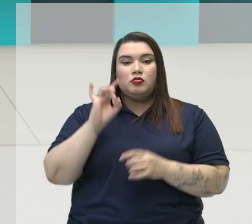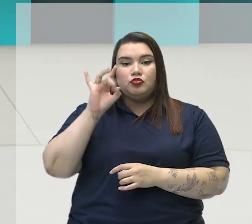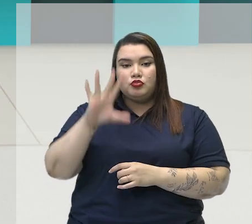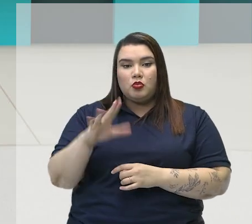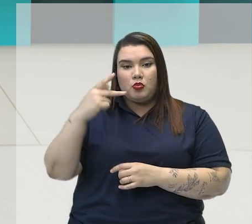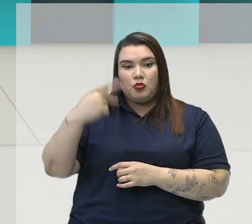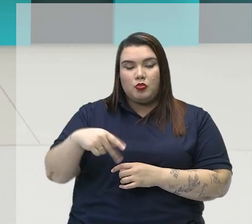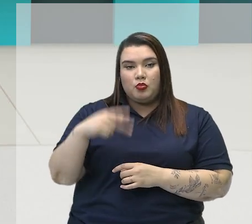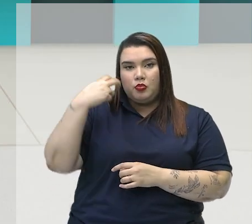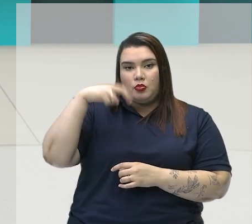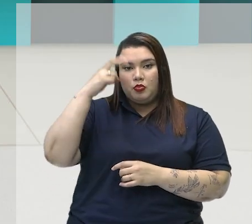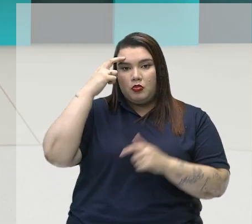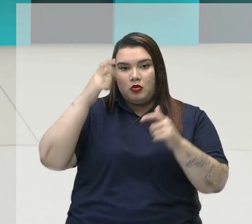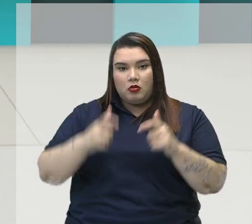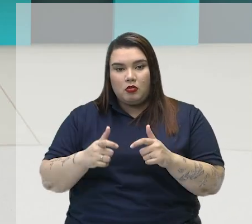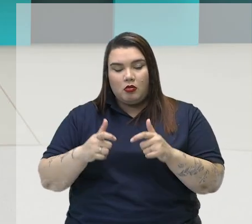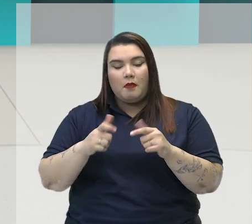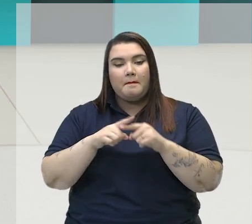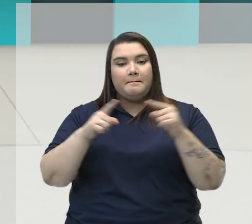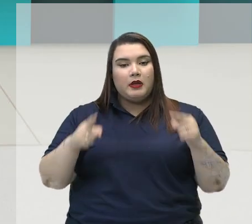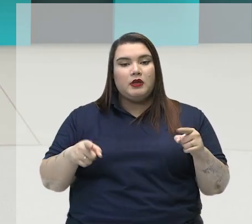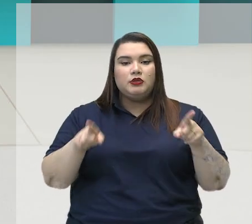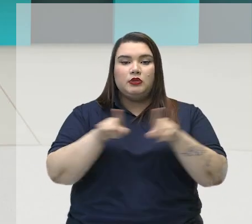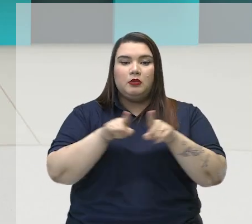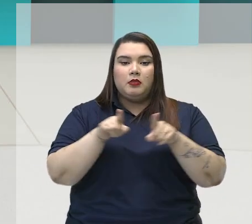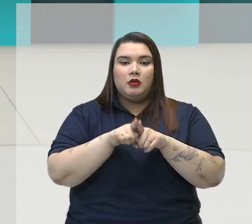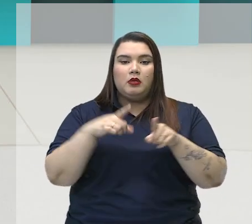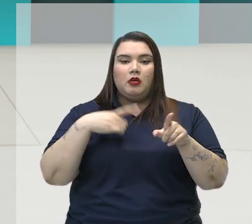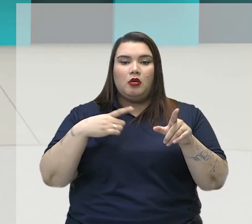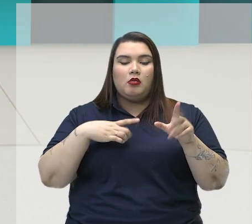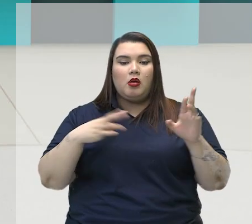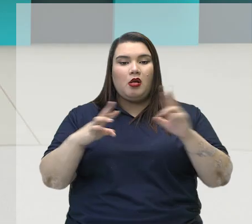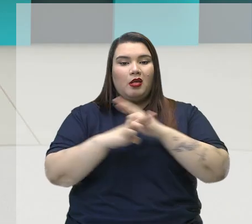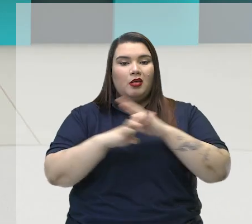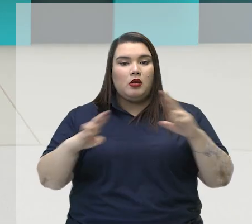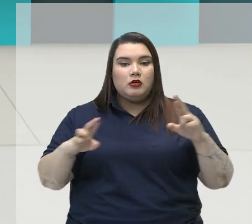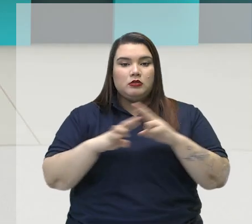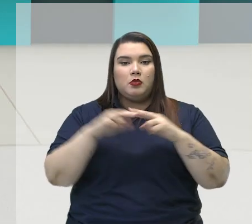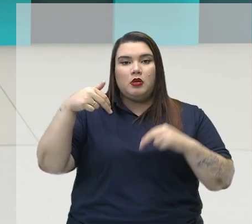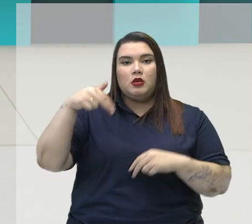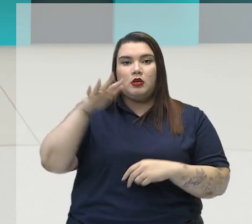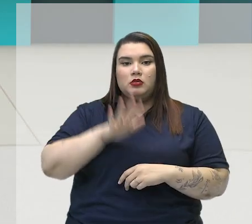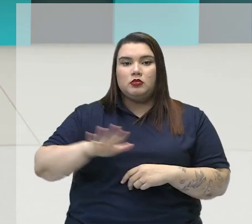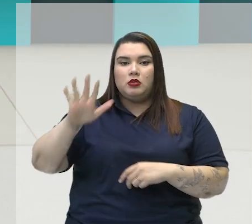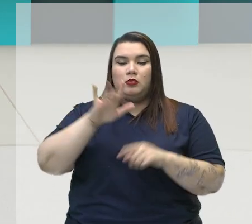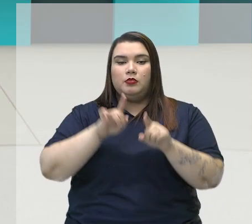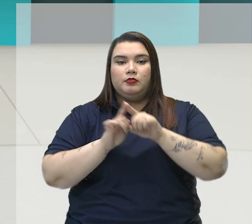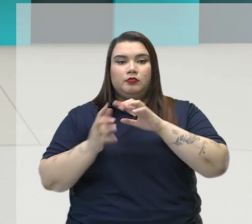conecta-se não apenas com sua cultura local, mas também com o cenário